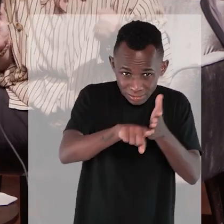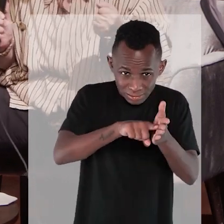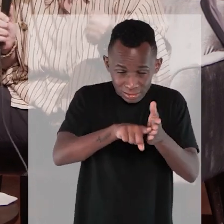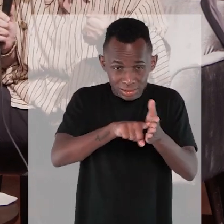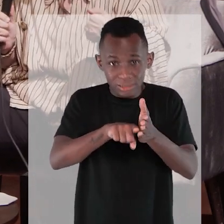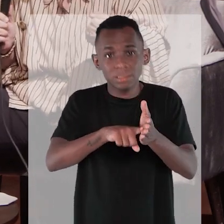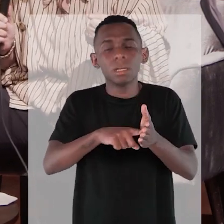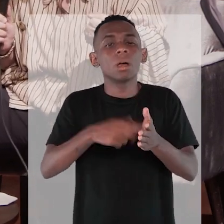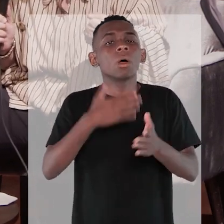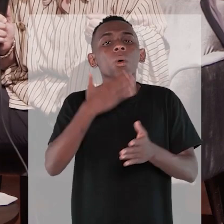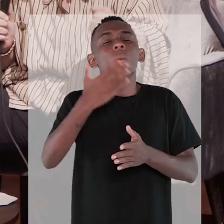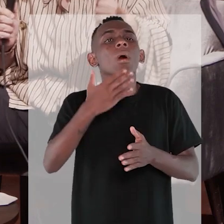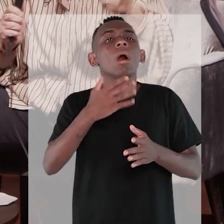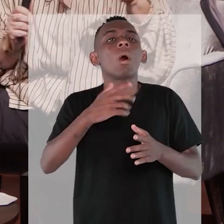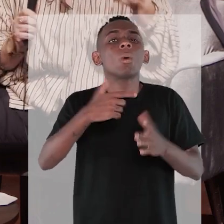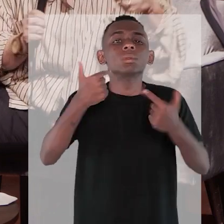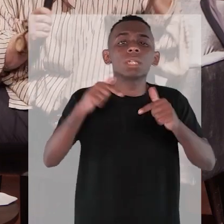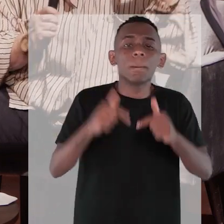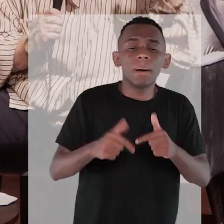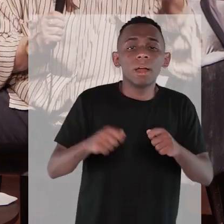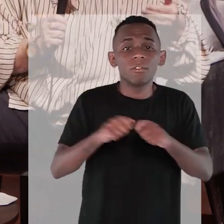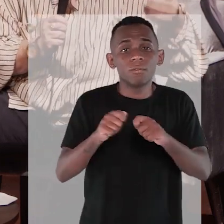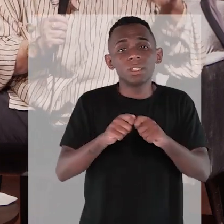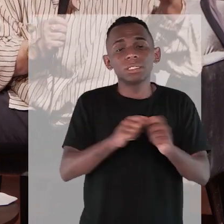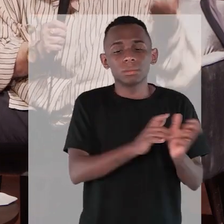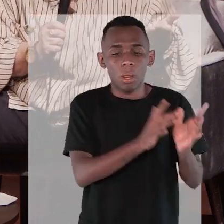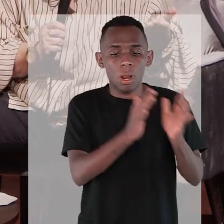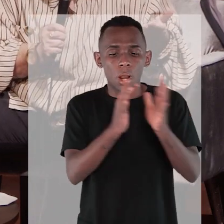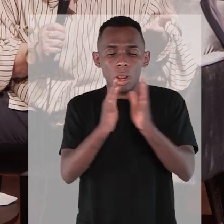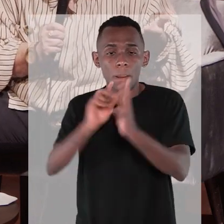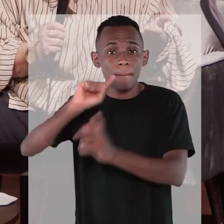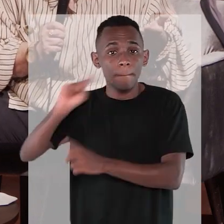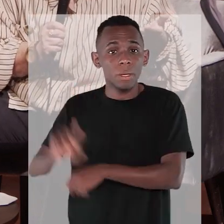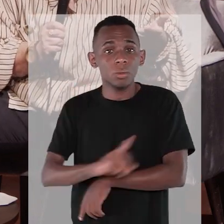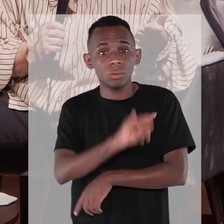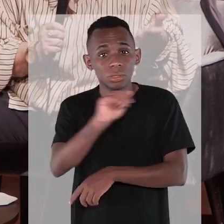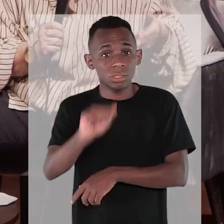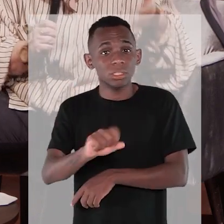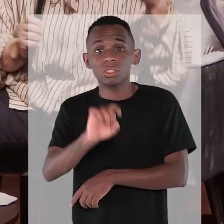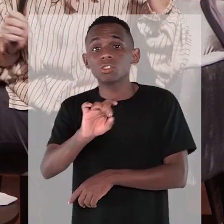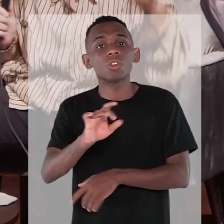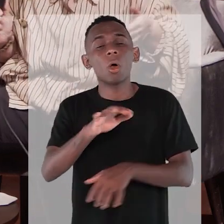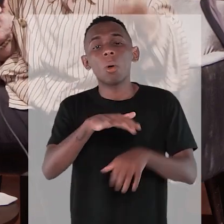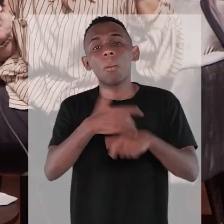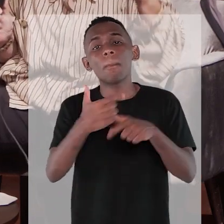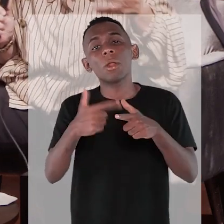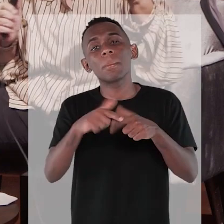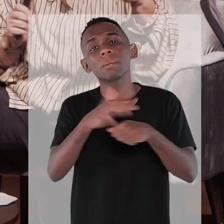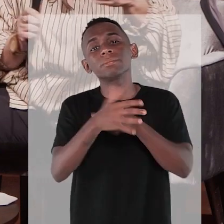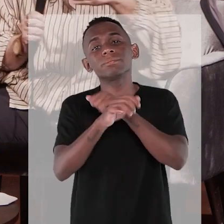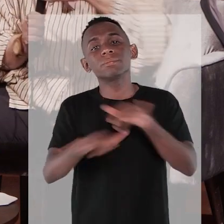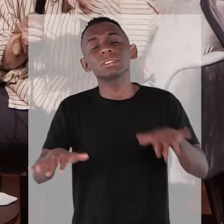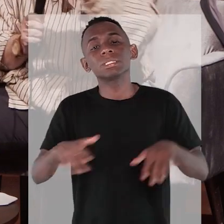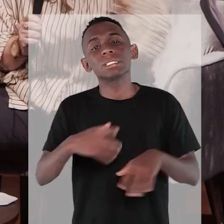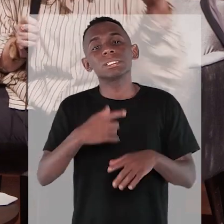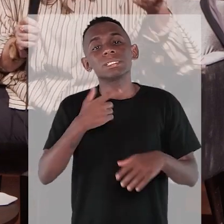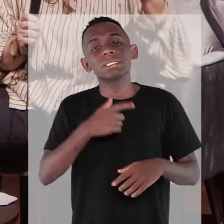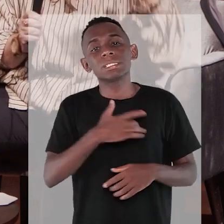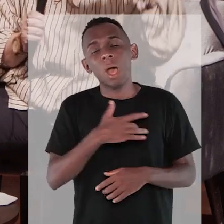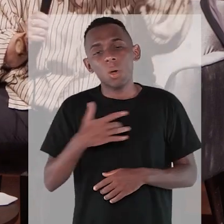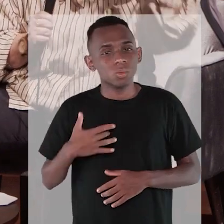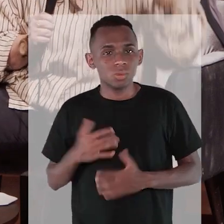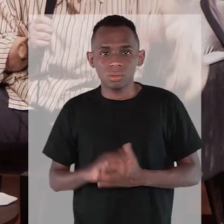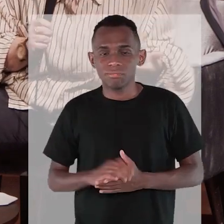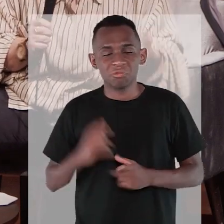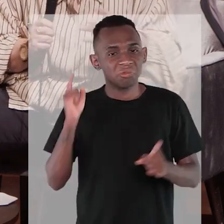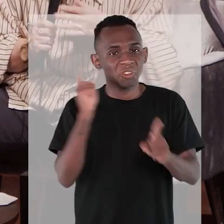as realizações dos 1000 dias. E eles encontraram a crise. Né? Eles não encontraram nada,